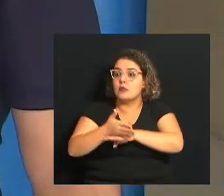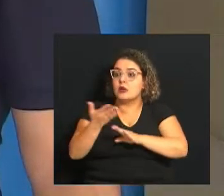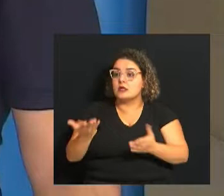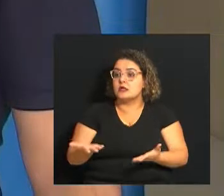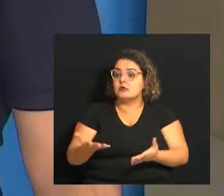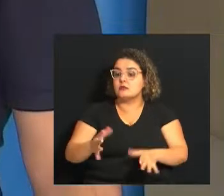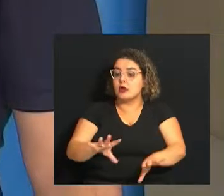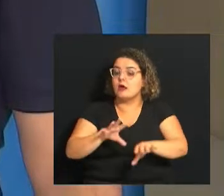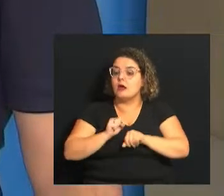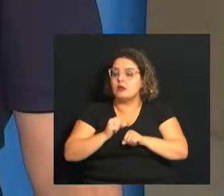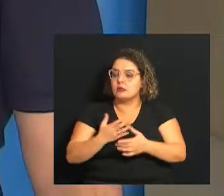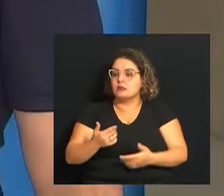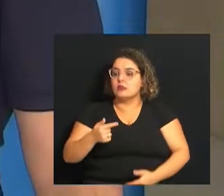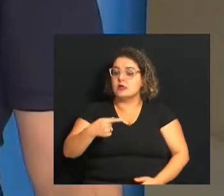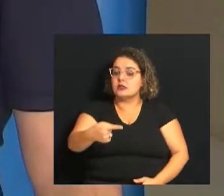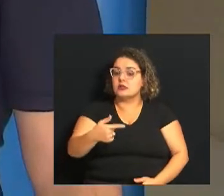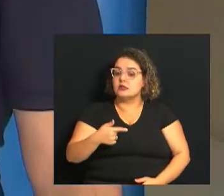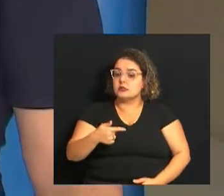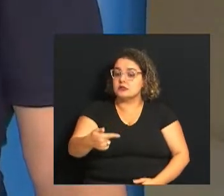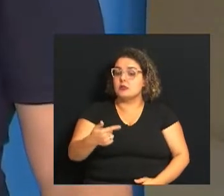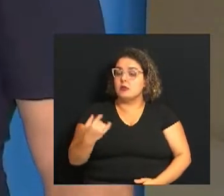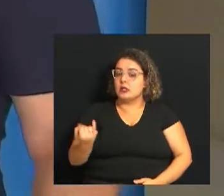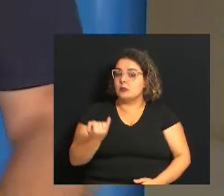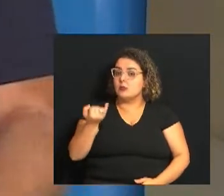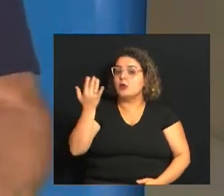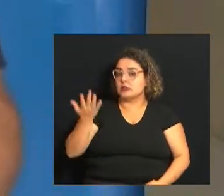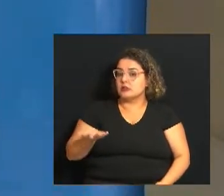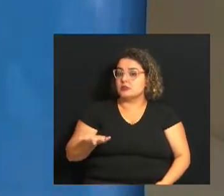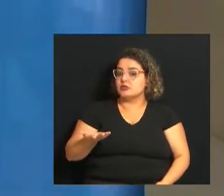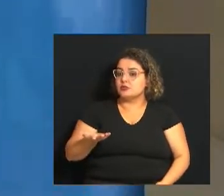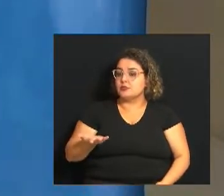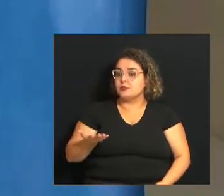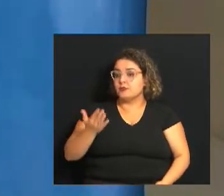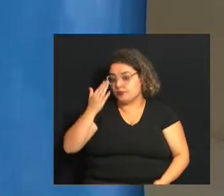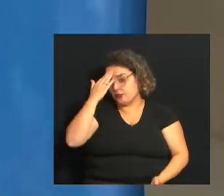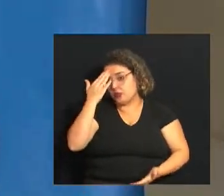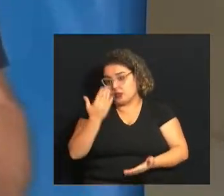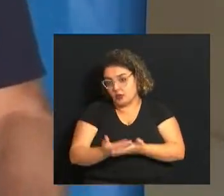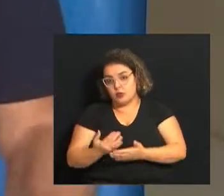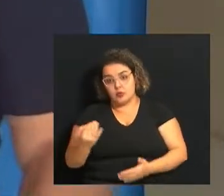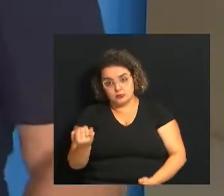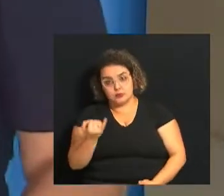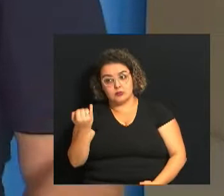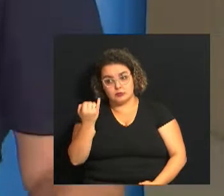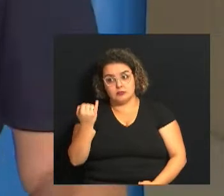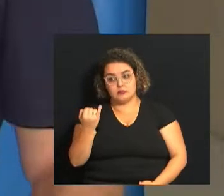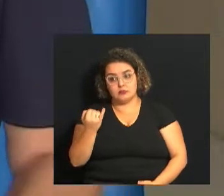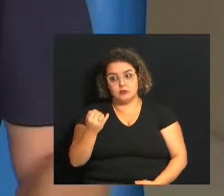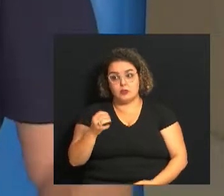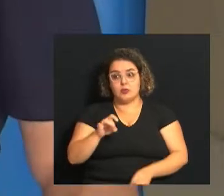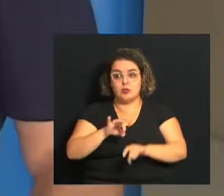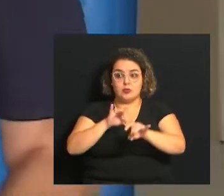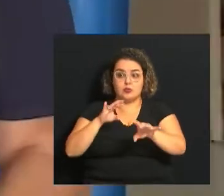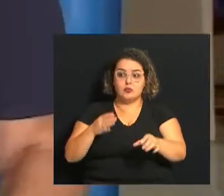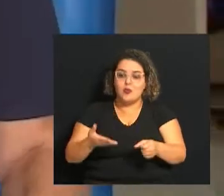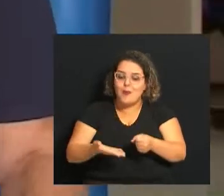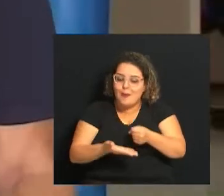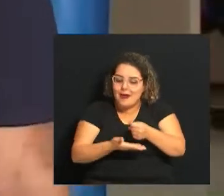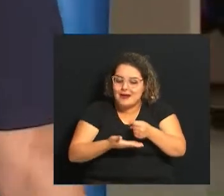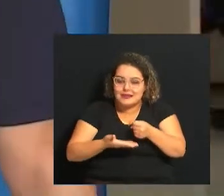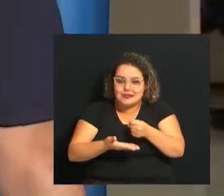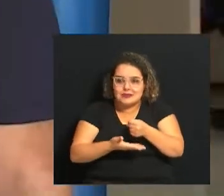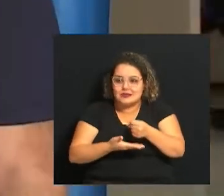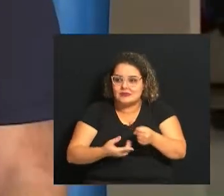aderir a essa semana importante? Eu acredito, com essa importância toda aí, eu acredito com online, no mínimo,